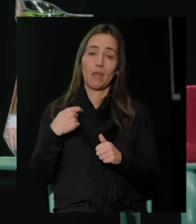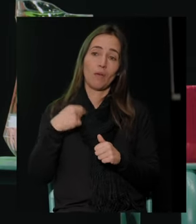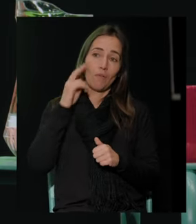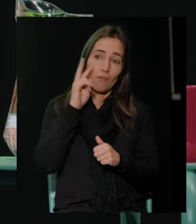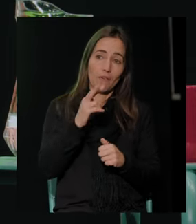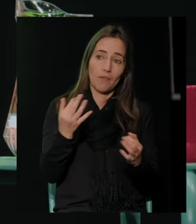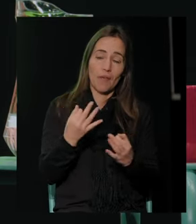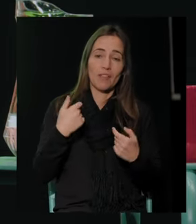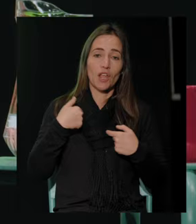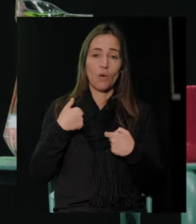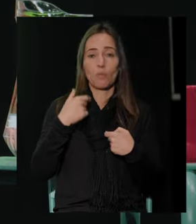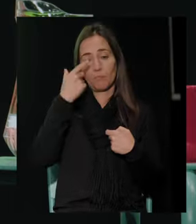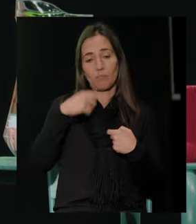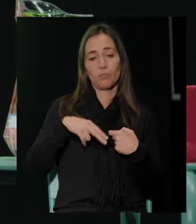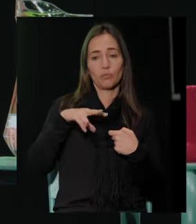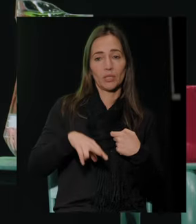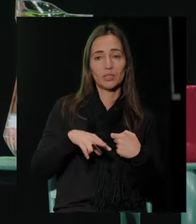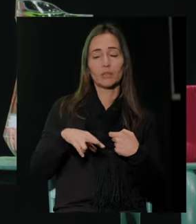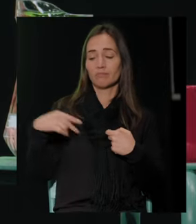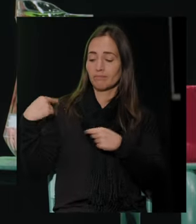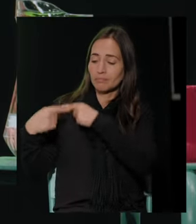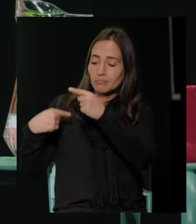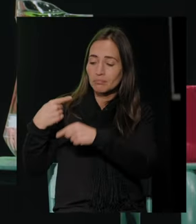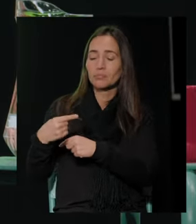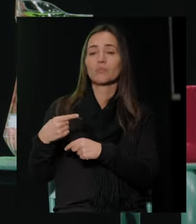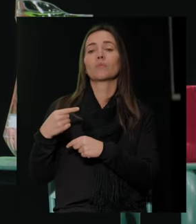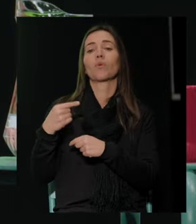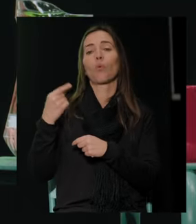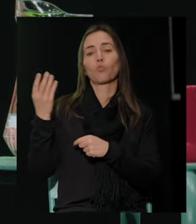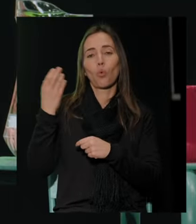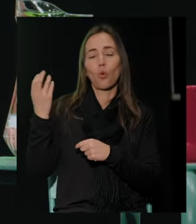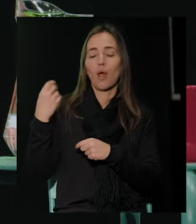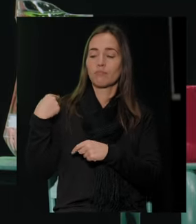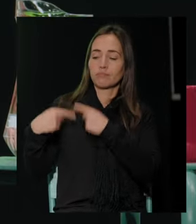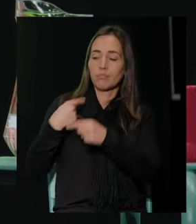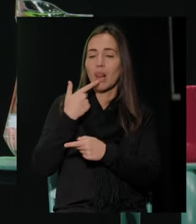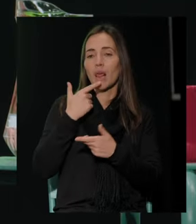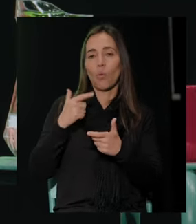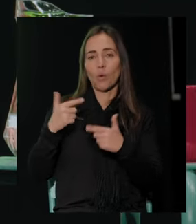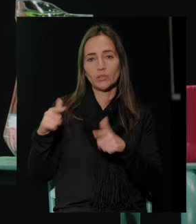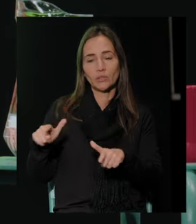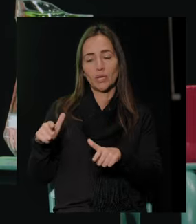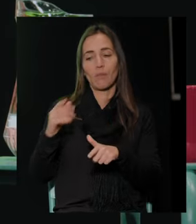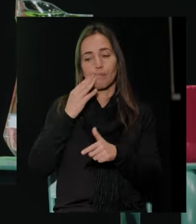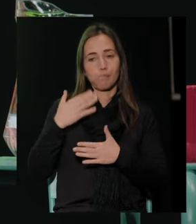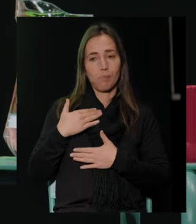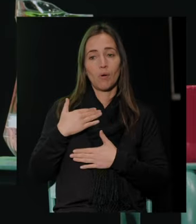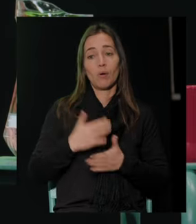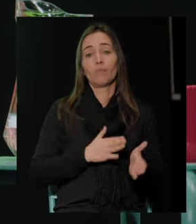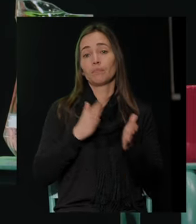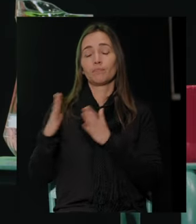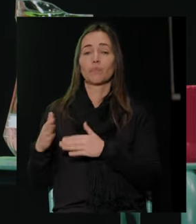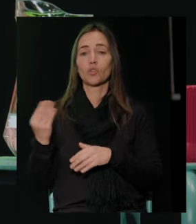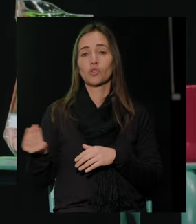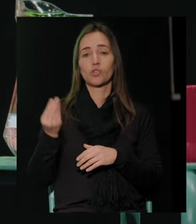que eu, português, tenho uma série, tenho uma herança cultural, tenho uma herança linguística, tenho uma série de coisas que me caracterizam. Mas eu, por outro lado, enquanto